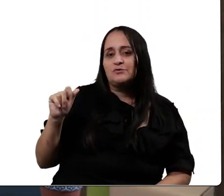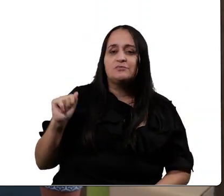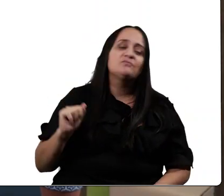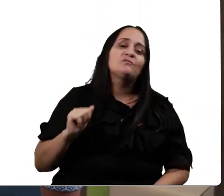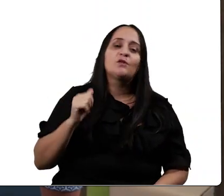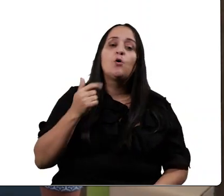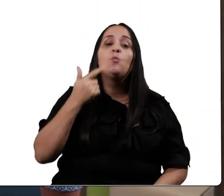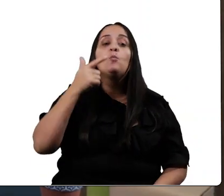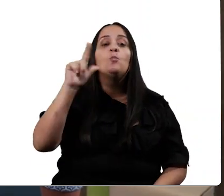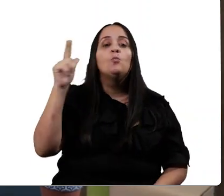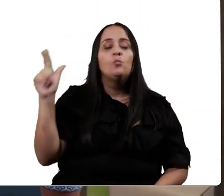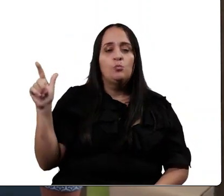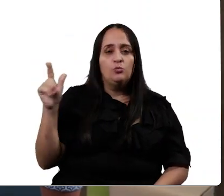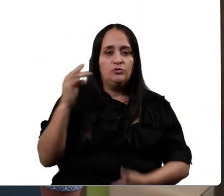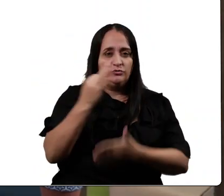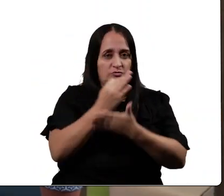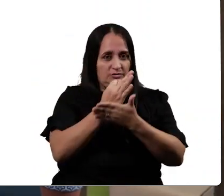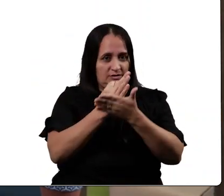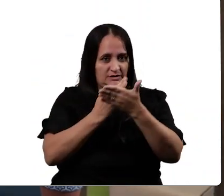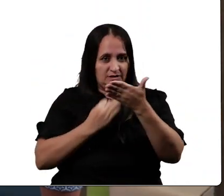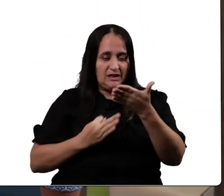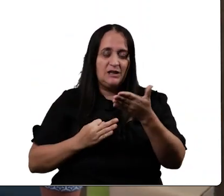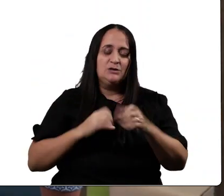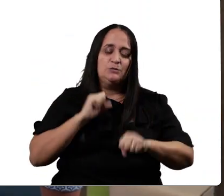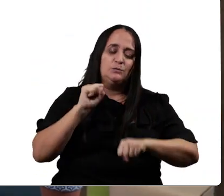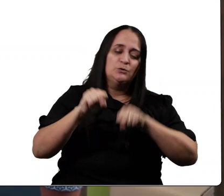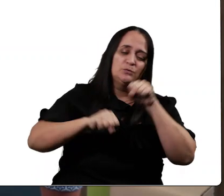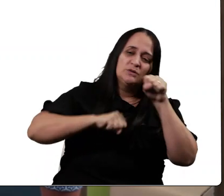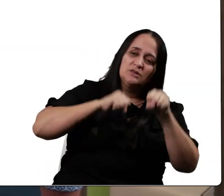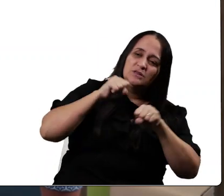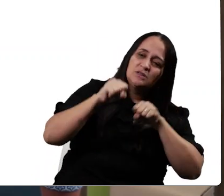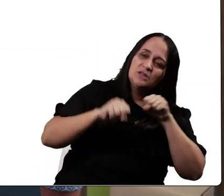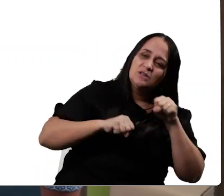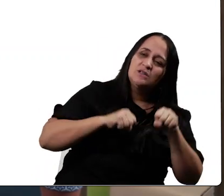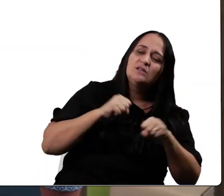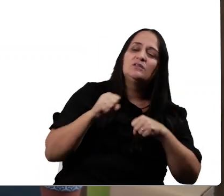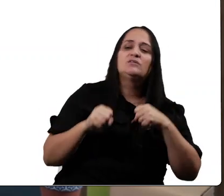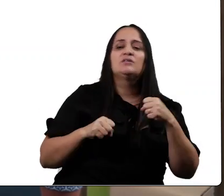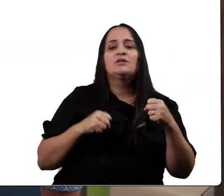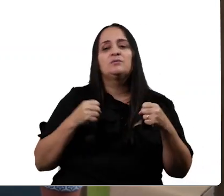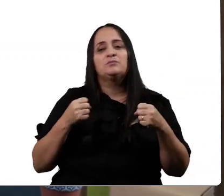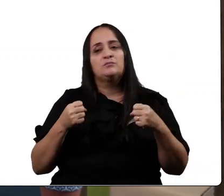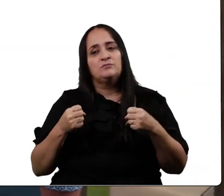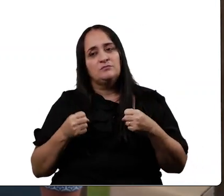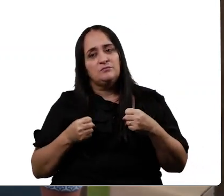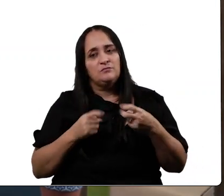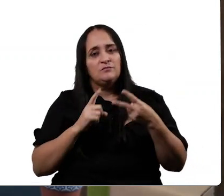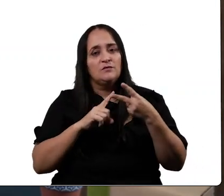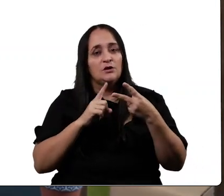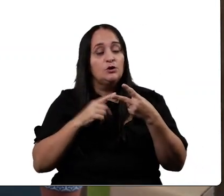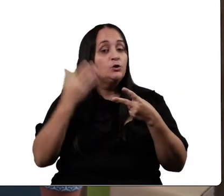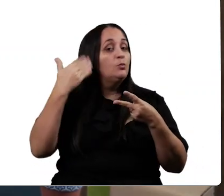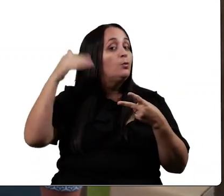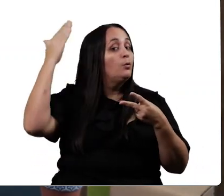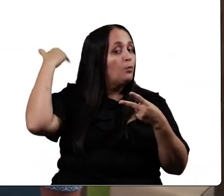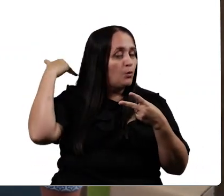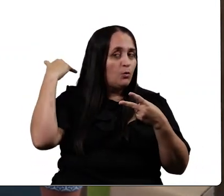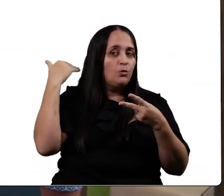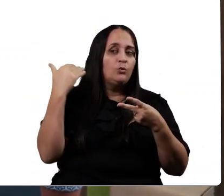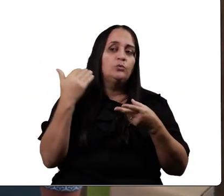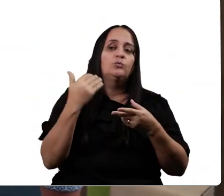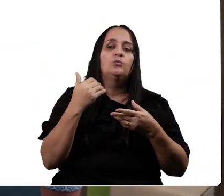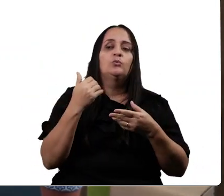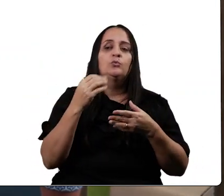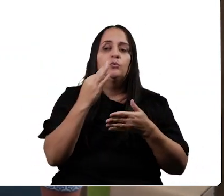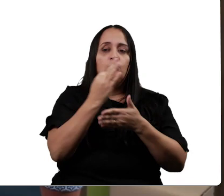Nos outros textos que a gente leu sobre o ciclista, né? E o anterior, o